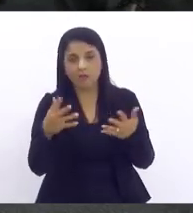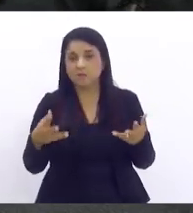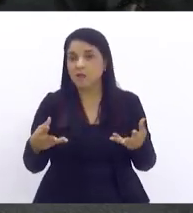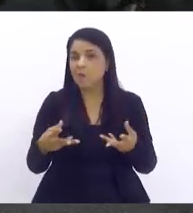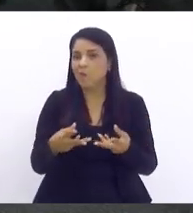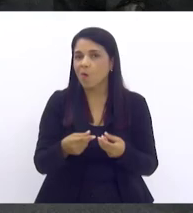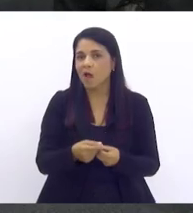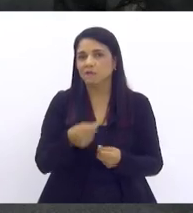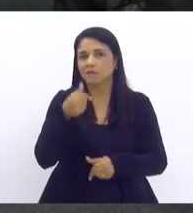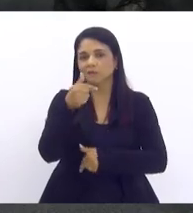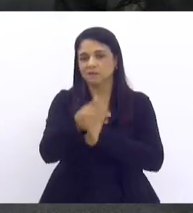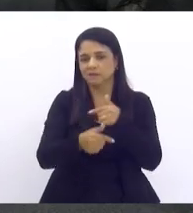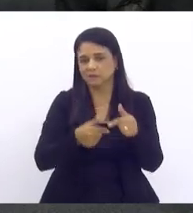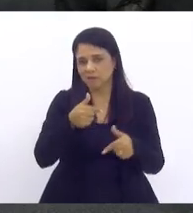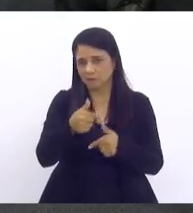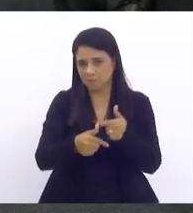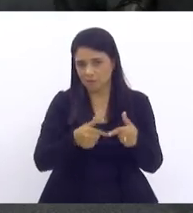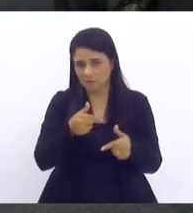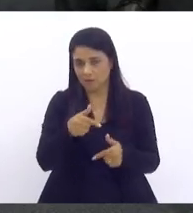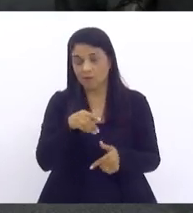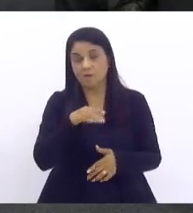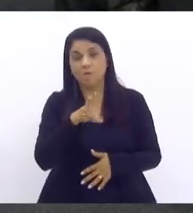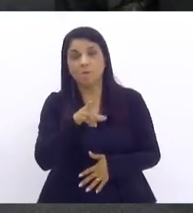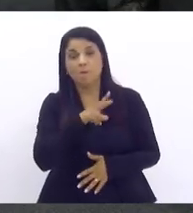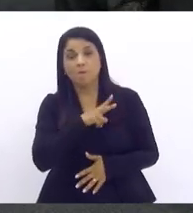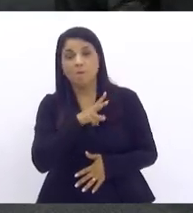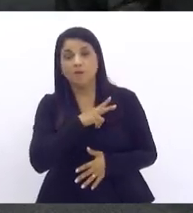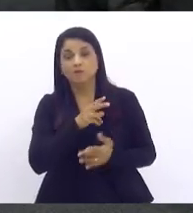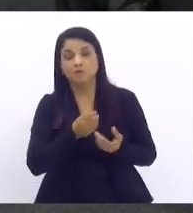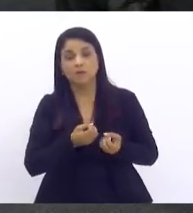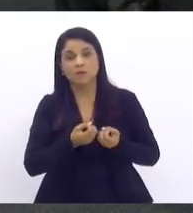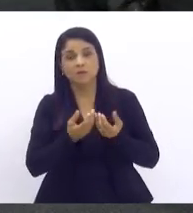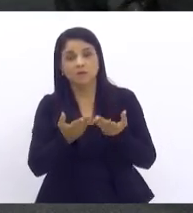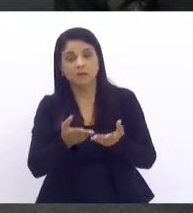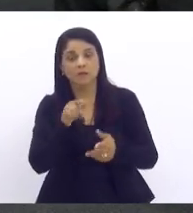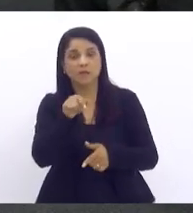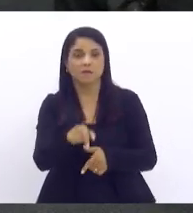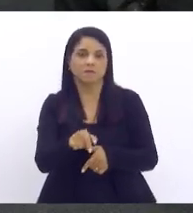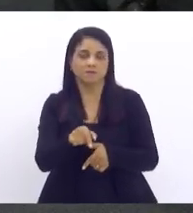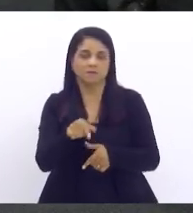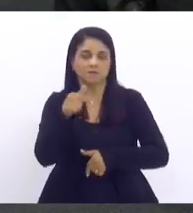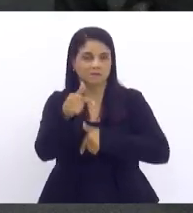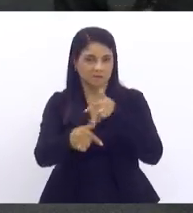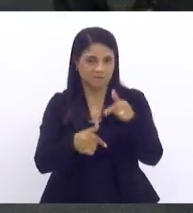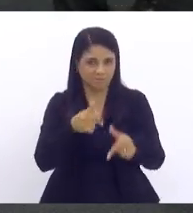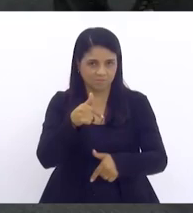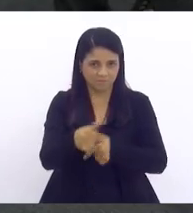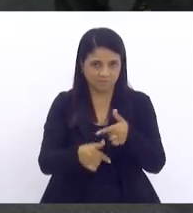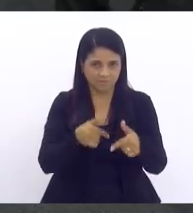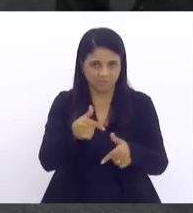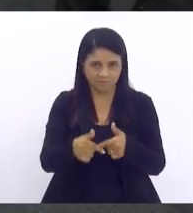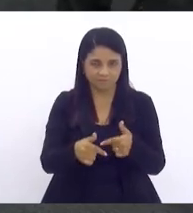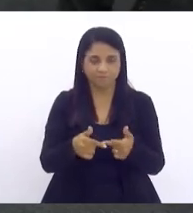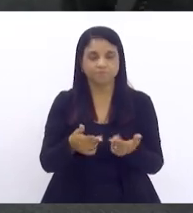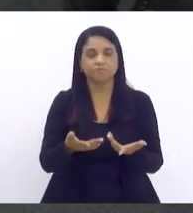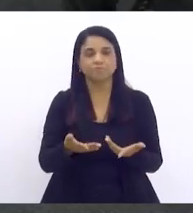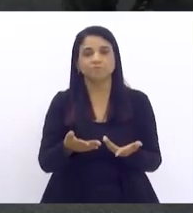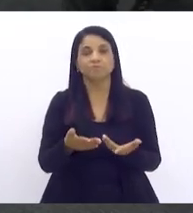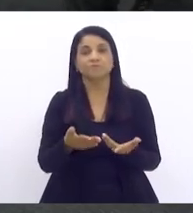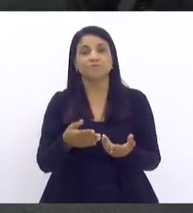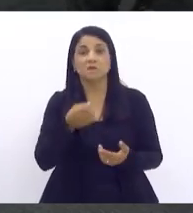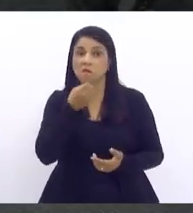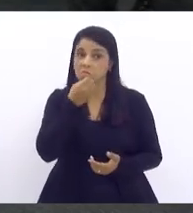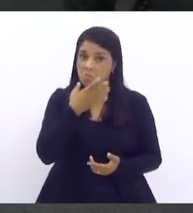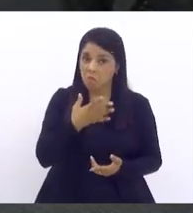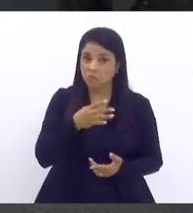qualidade peculiar, particular da entrega que essas trabalhadoras e esses trabalhadores apresentam. Isso é bom